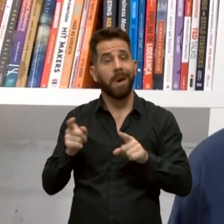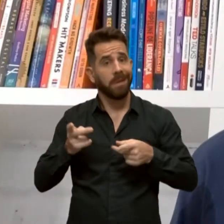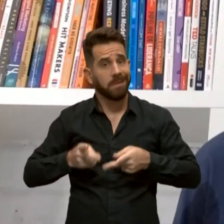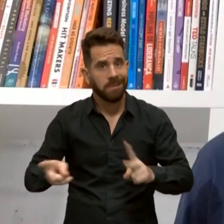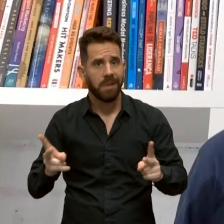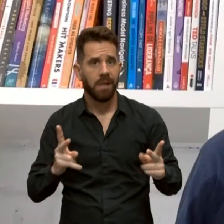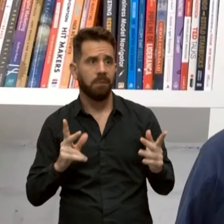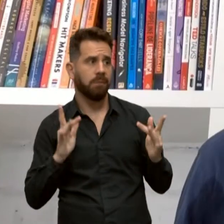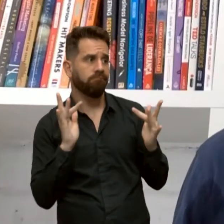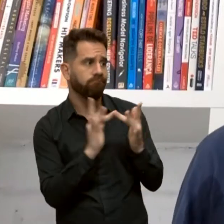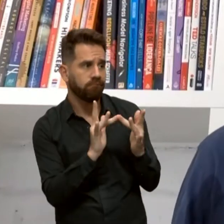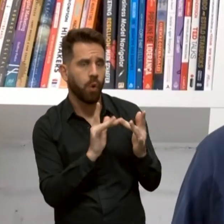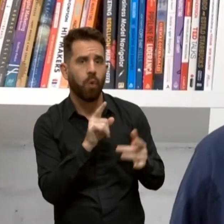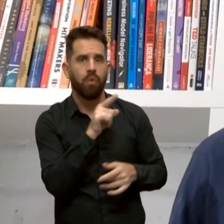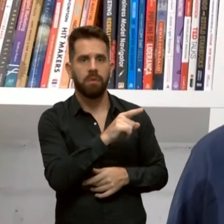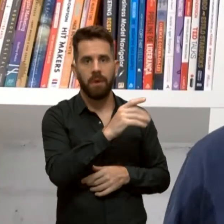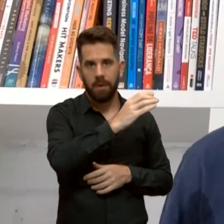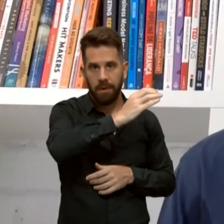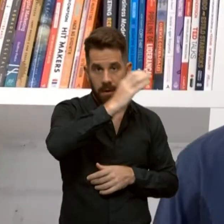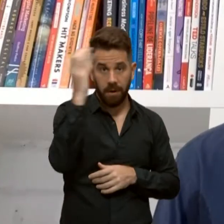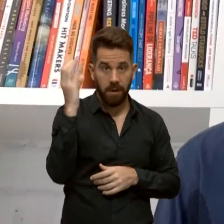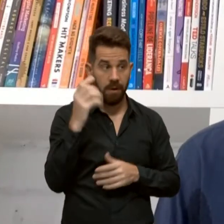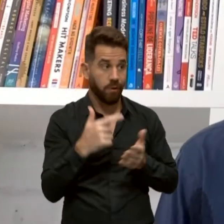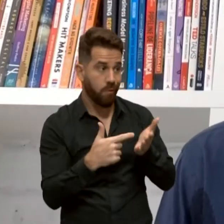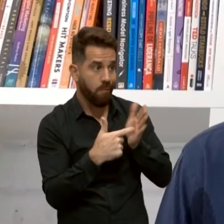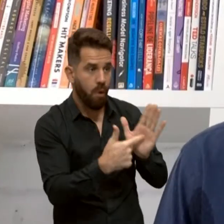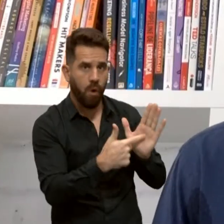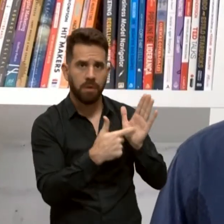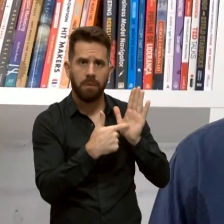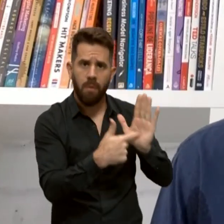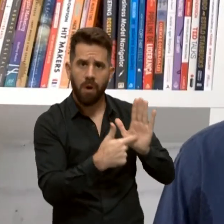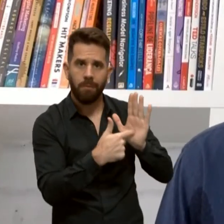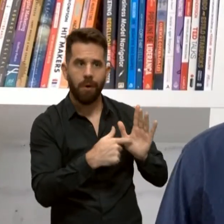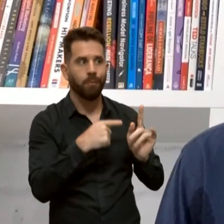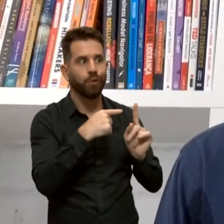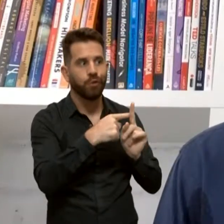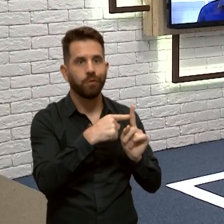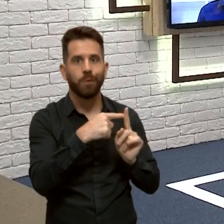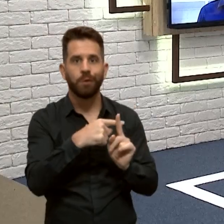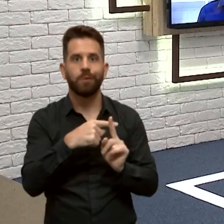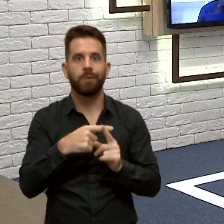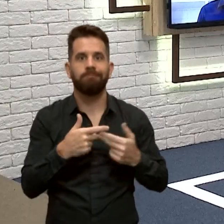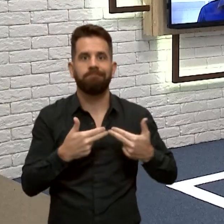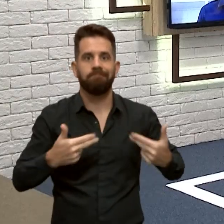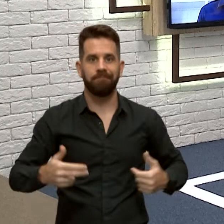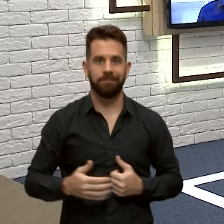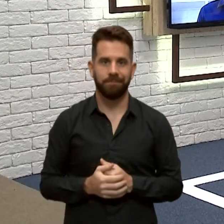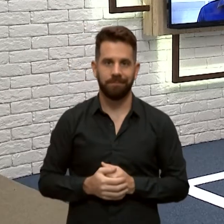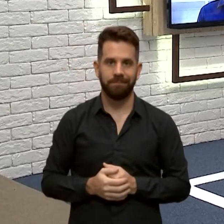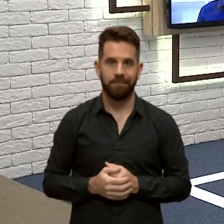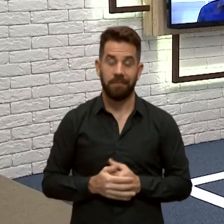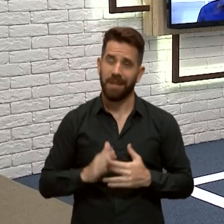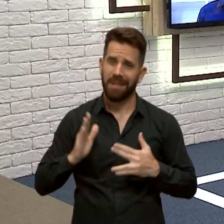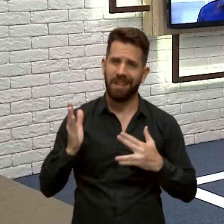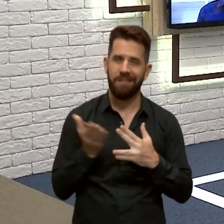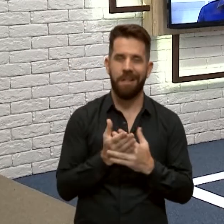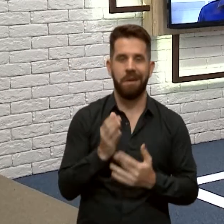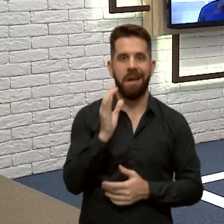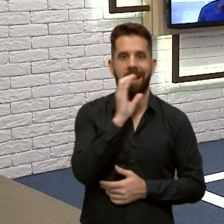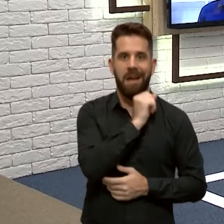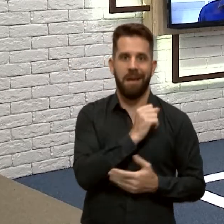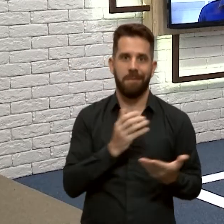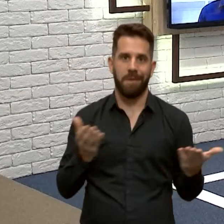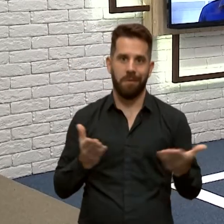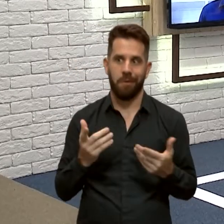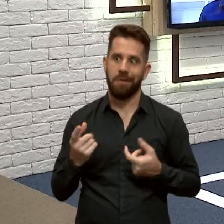o cliente e mostrar sempre os benefícios. Perfeito. Pessoal, vamos para um intervalo bem rapidinho. Daqui a